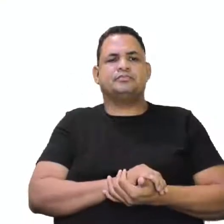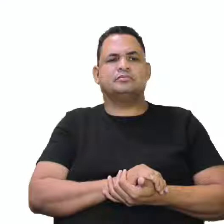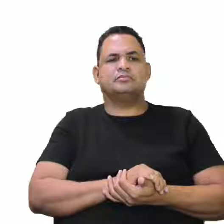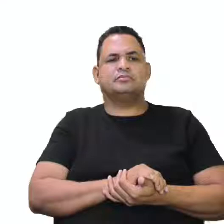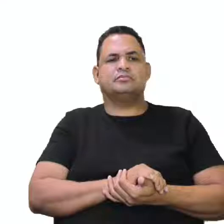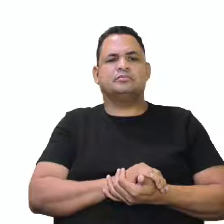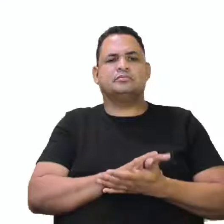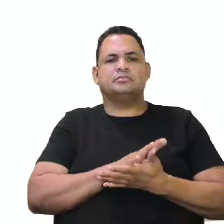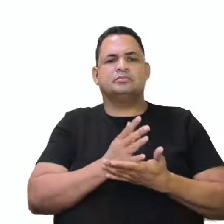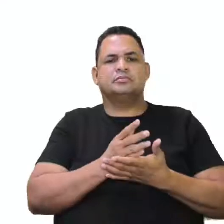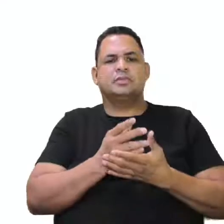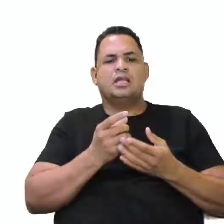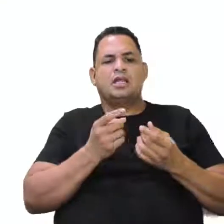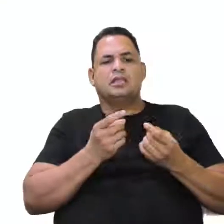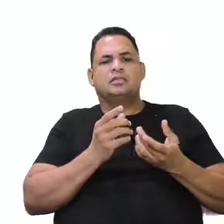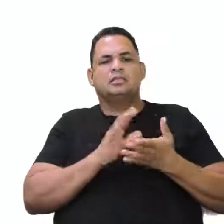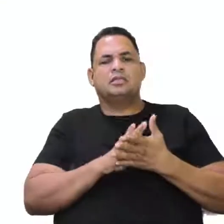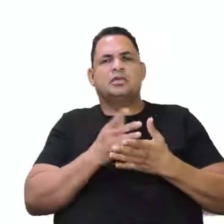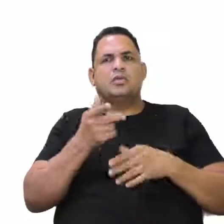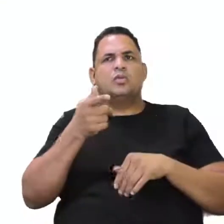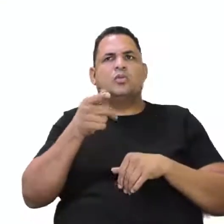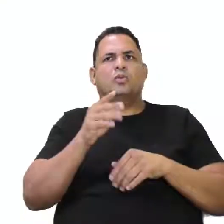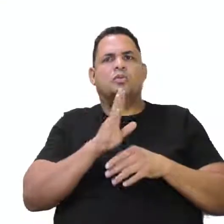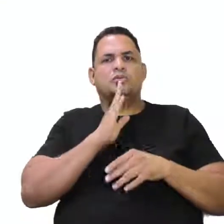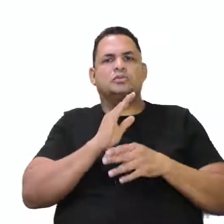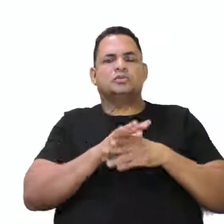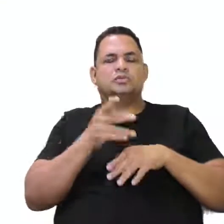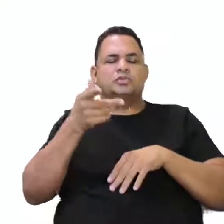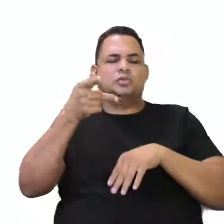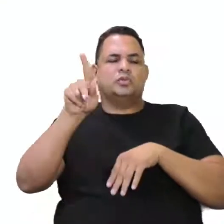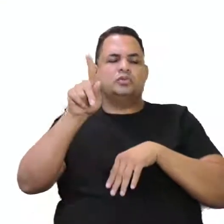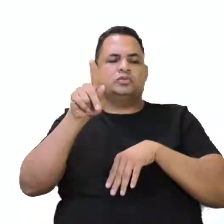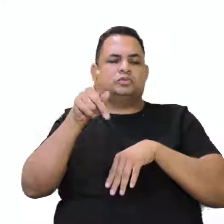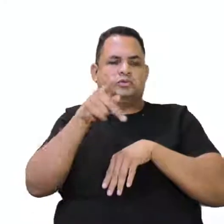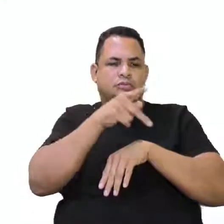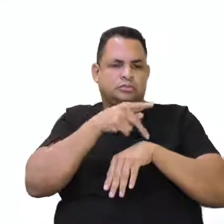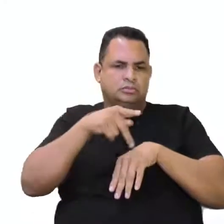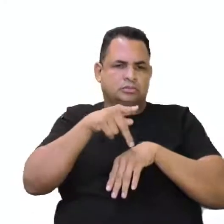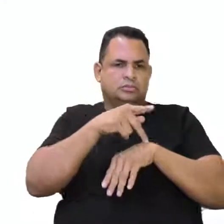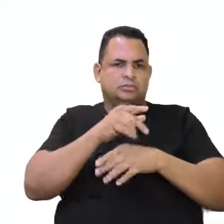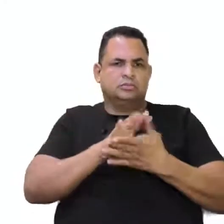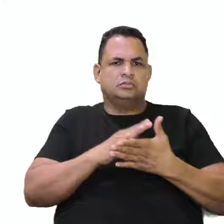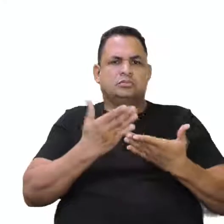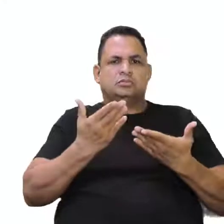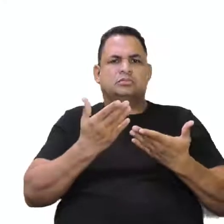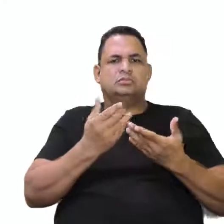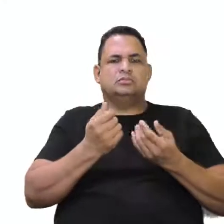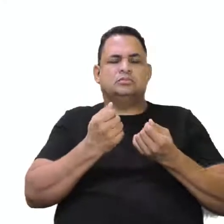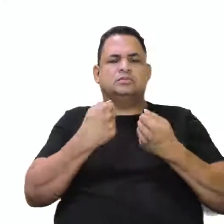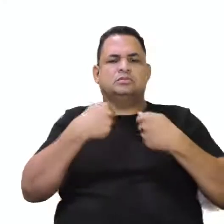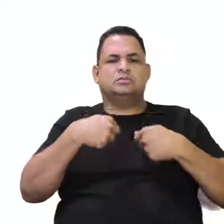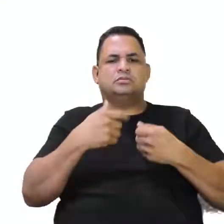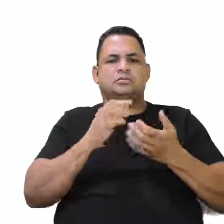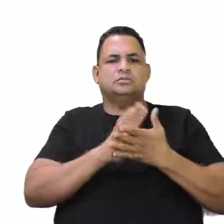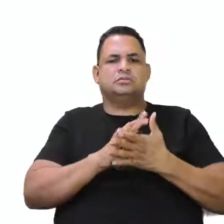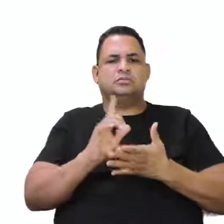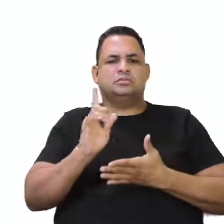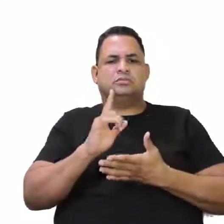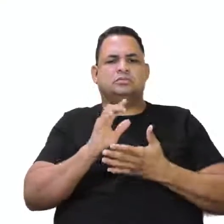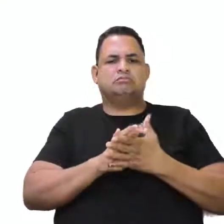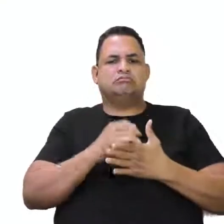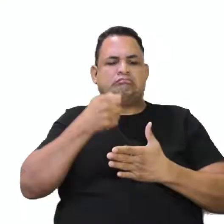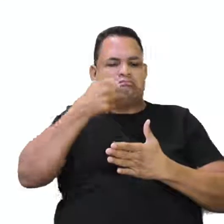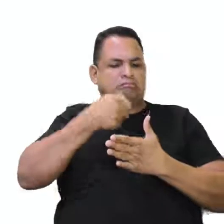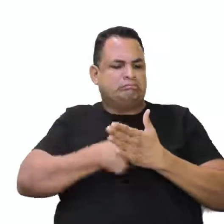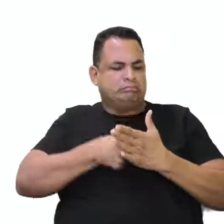sendo internacionalmente conhecidas. E para os países que permitem e que não são mais